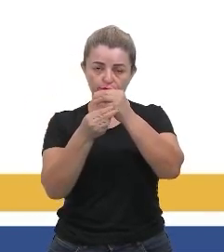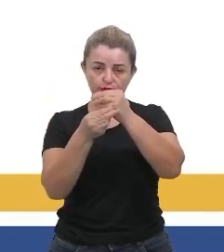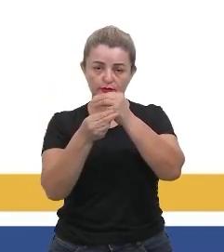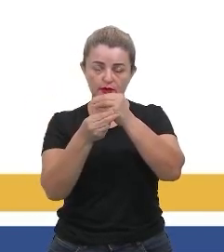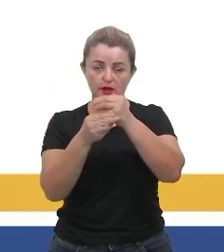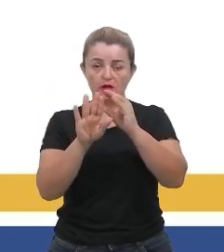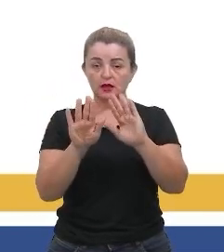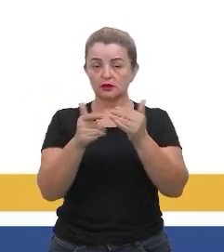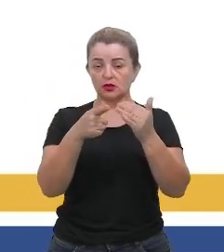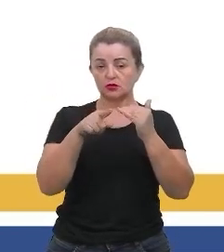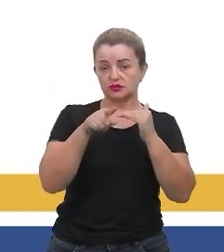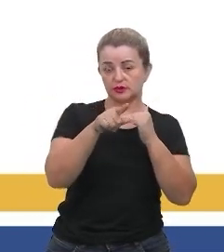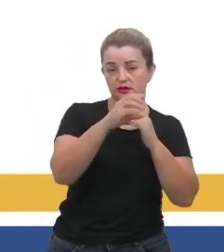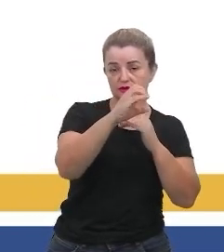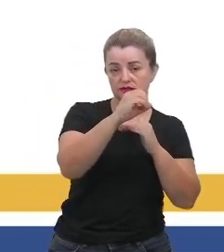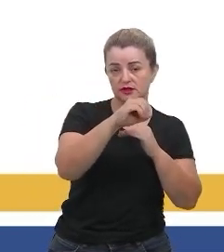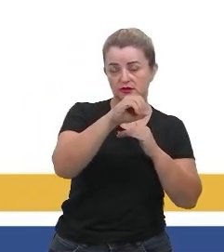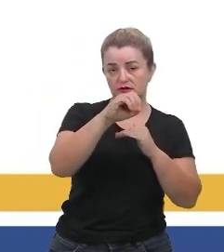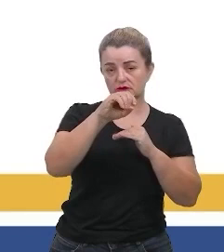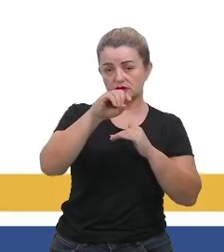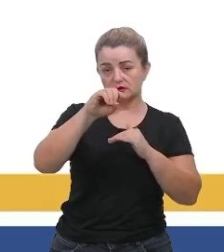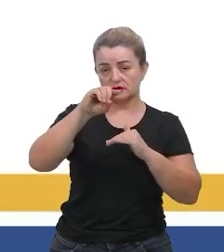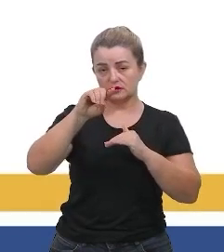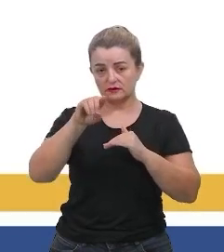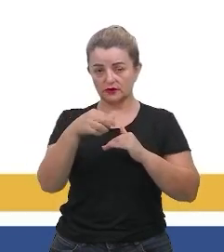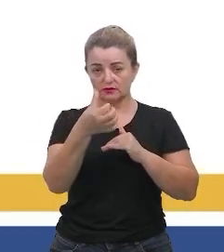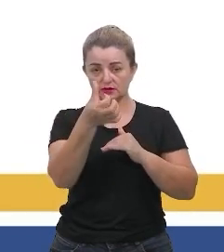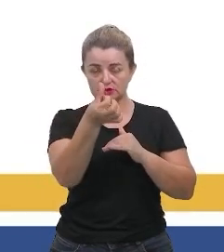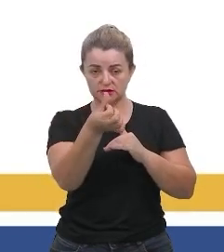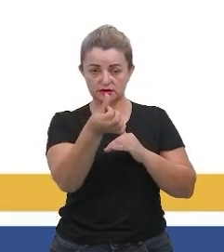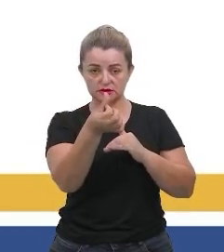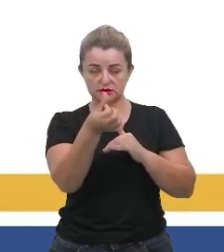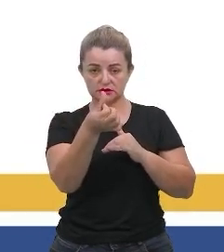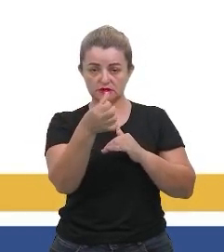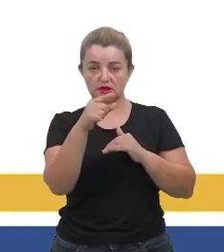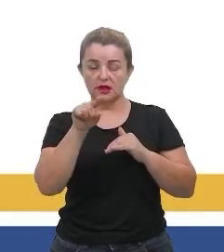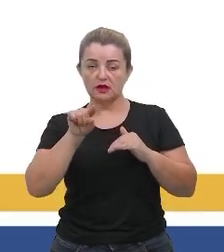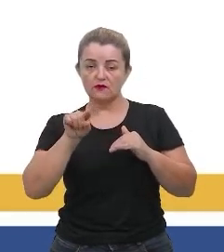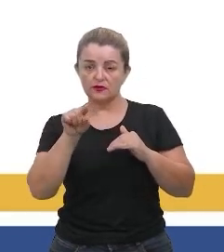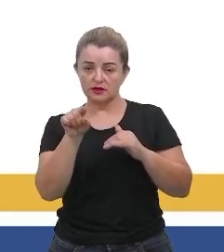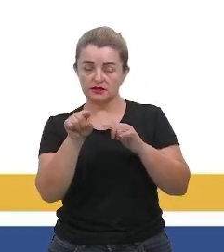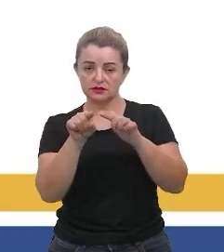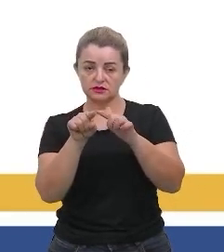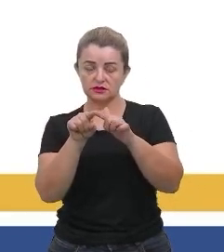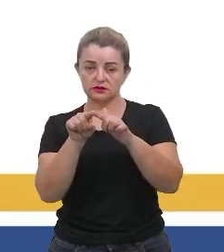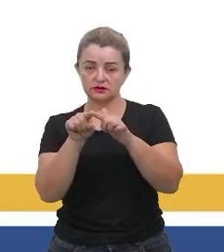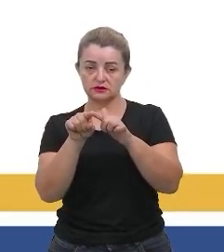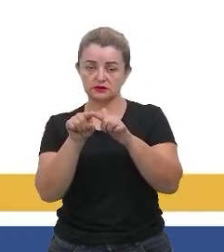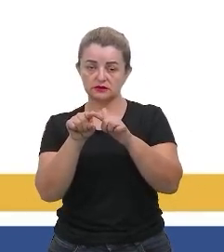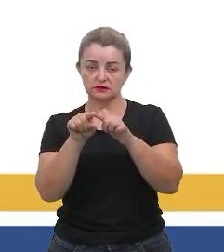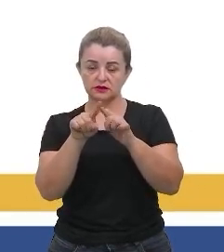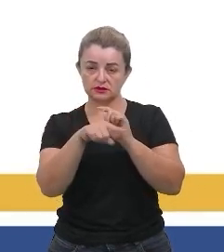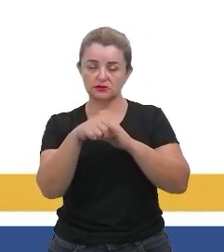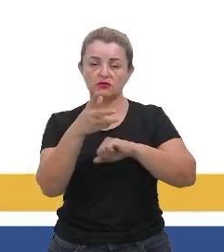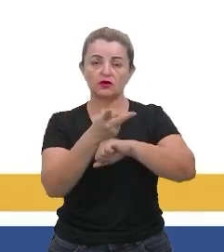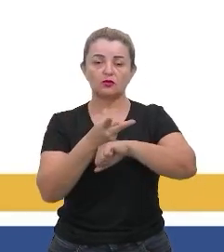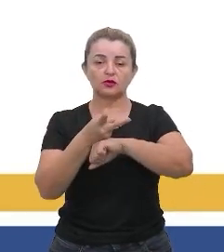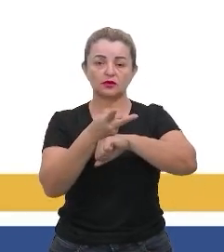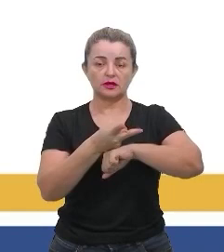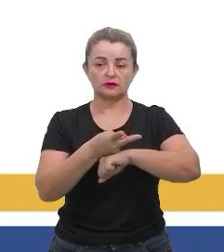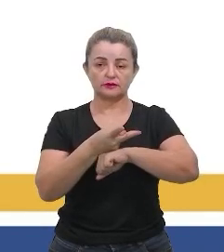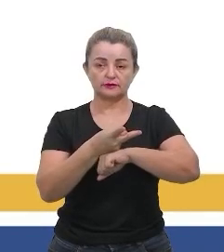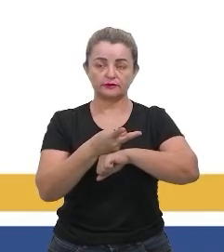multiplico 0,6 pelo valor encontrado. 0,6 pelo valor encontrado. Então, esse é o valor procurado, ó, tá